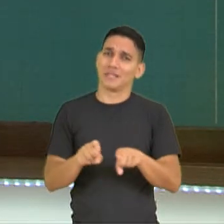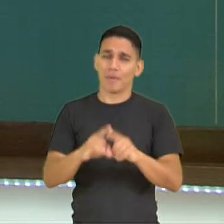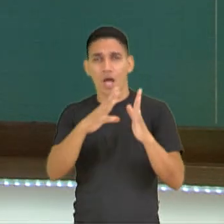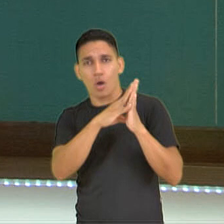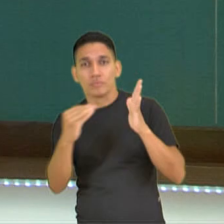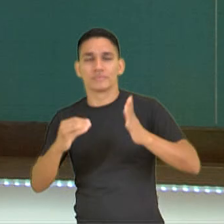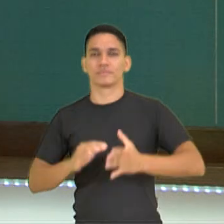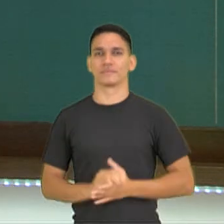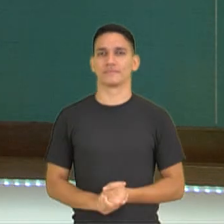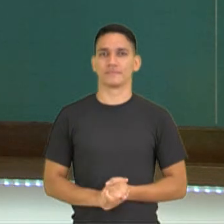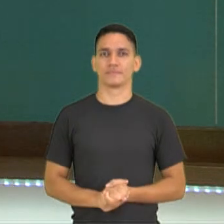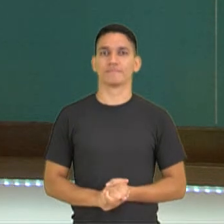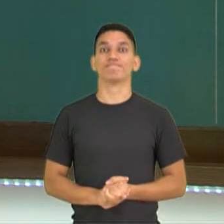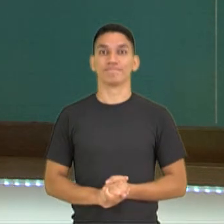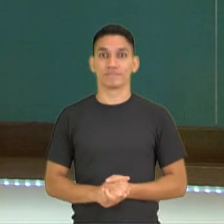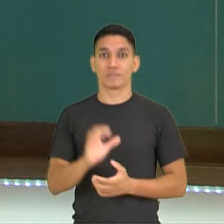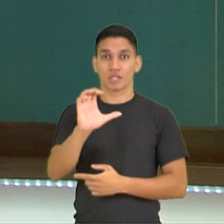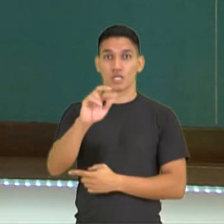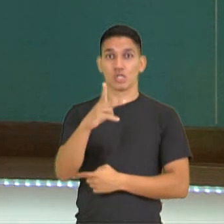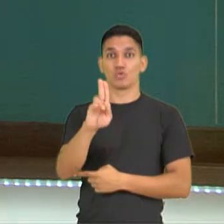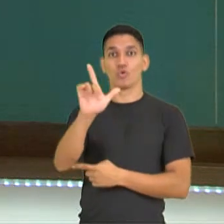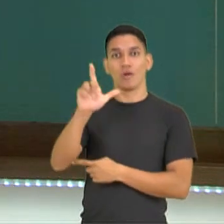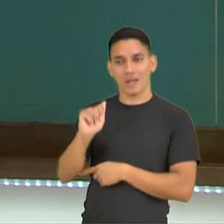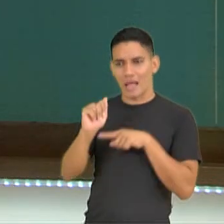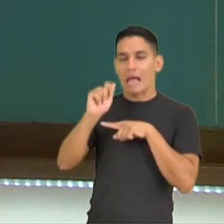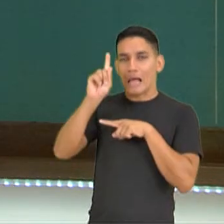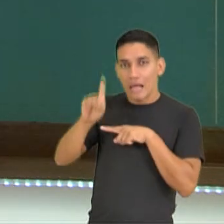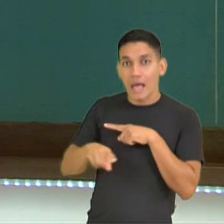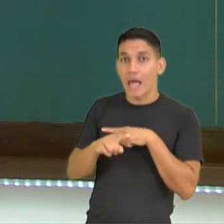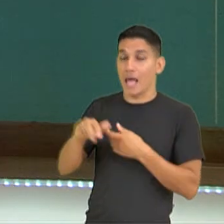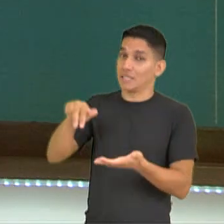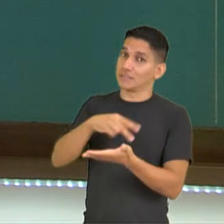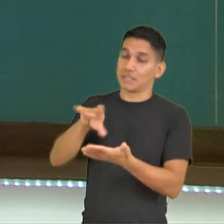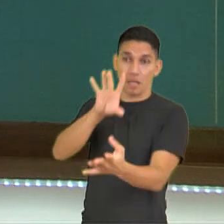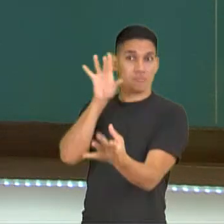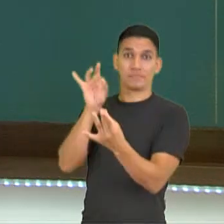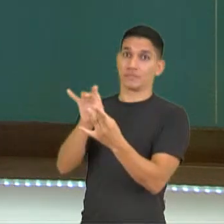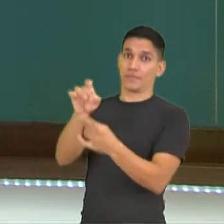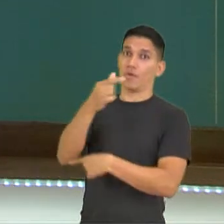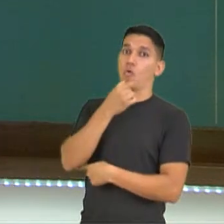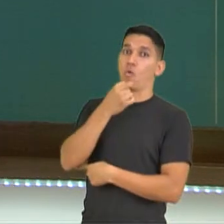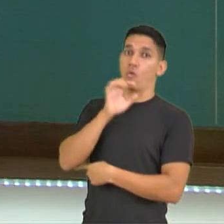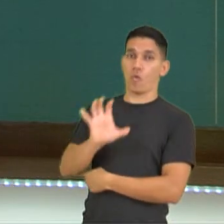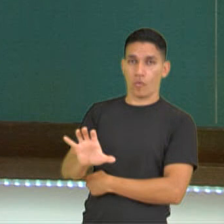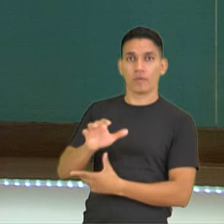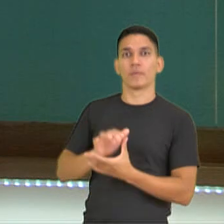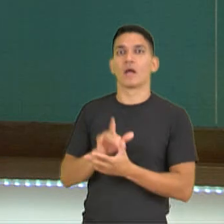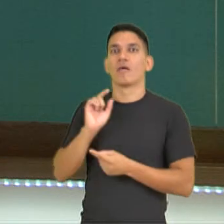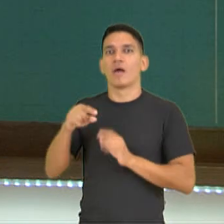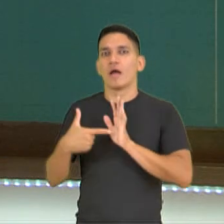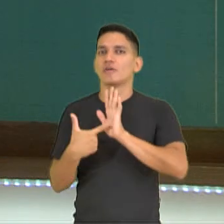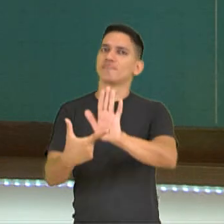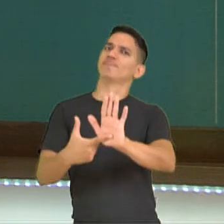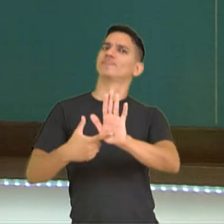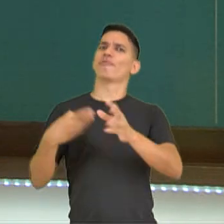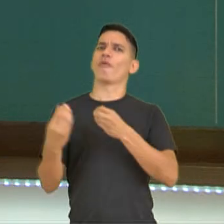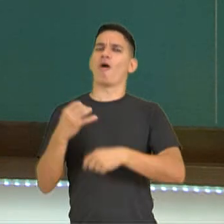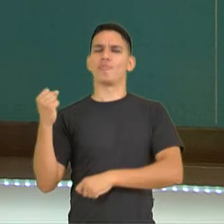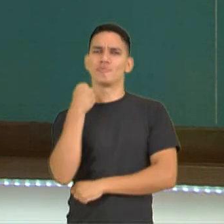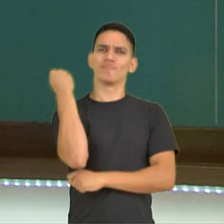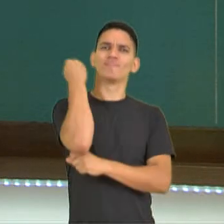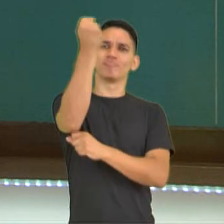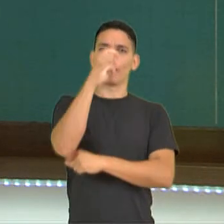coreografar. A chula é a dança exclusiva para os homens. É o símbolo do espírito